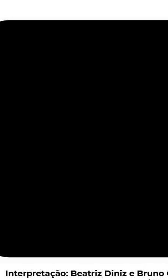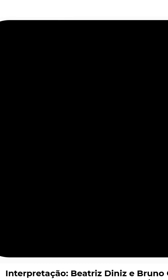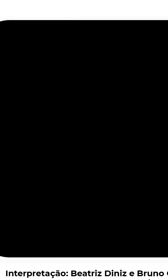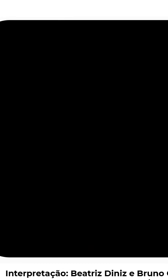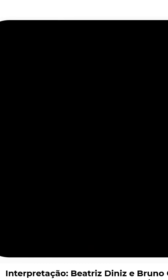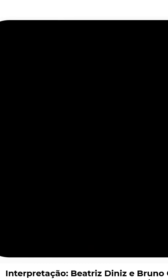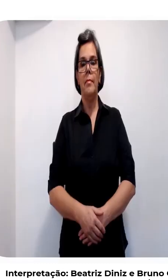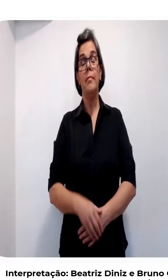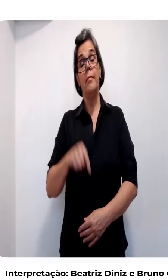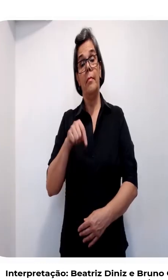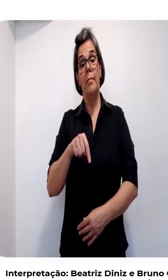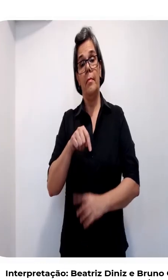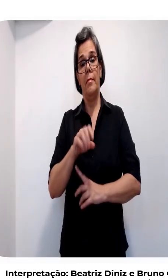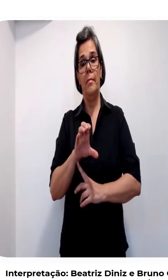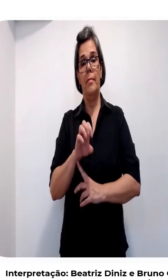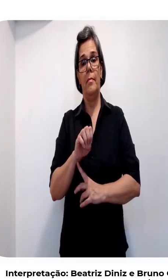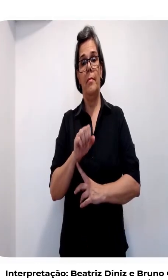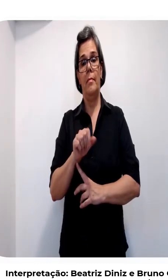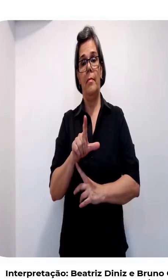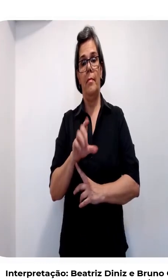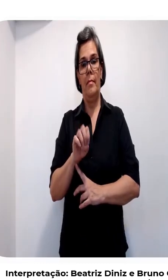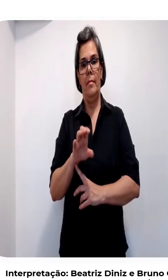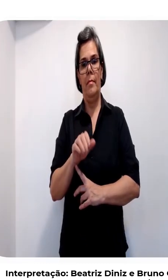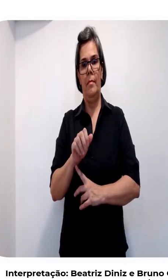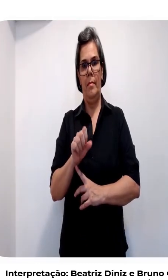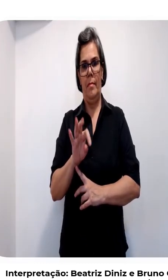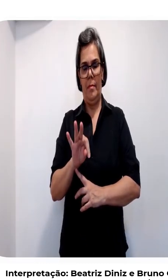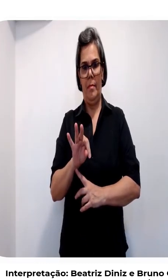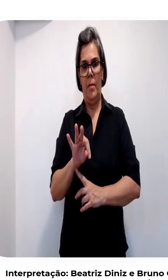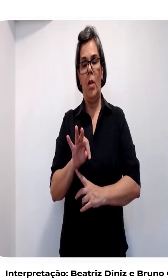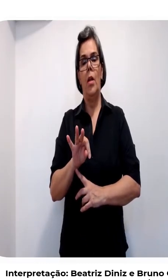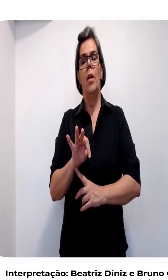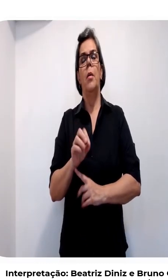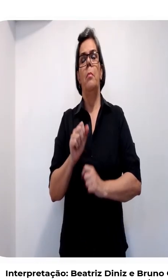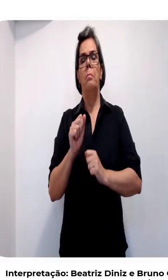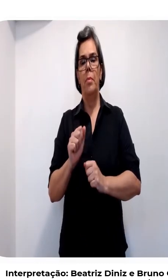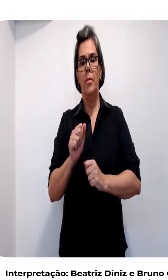no YouTube. Se quiser, você pode enviar sugestões de